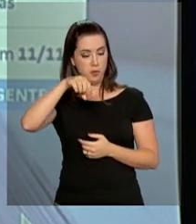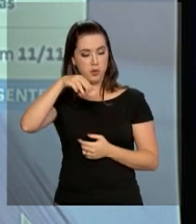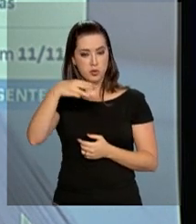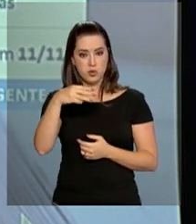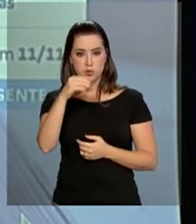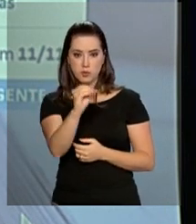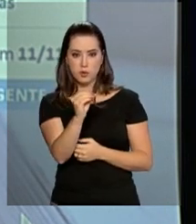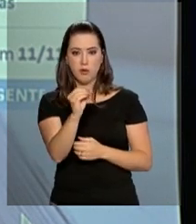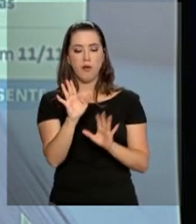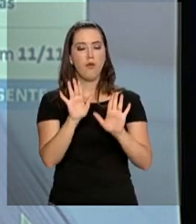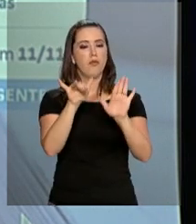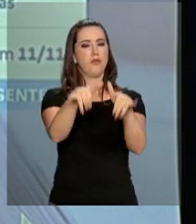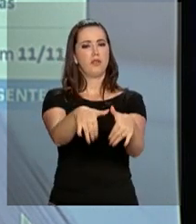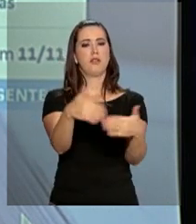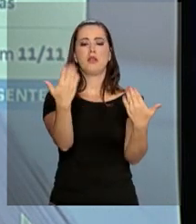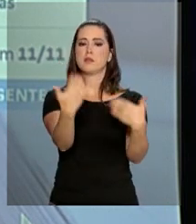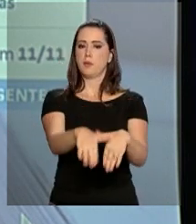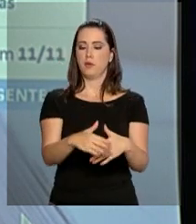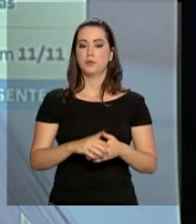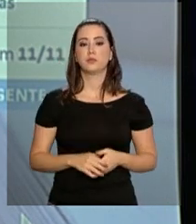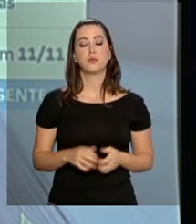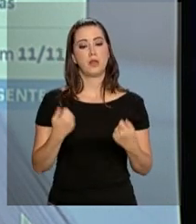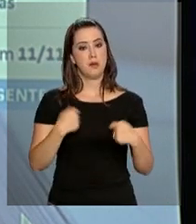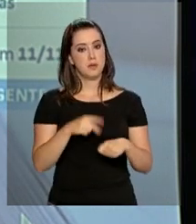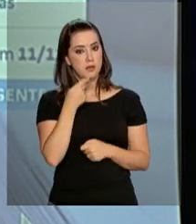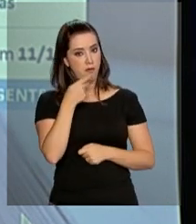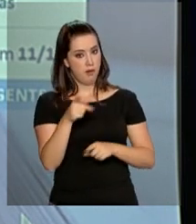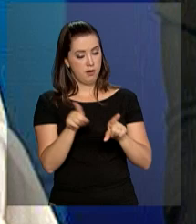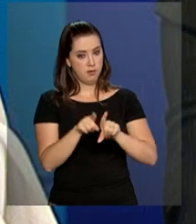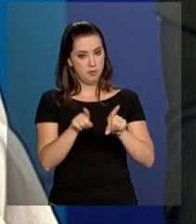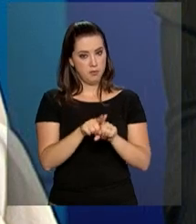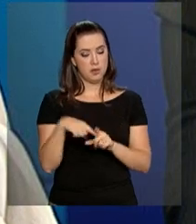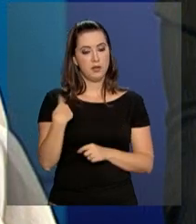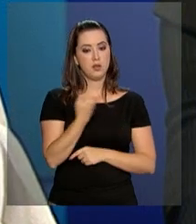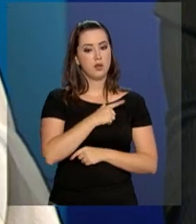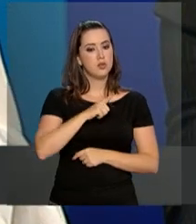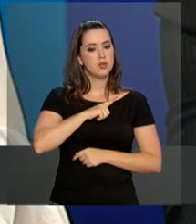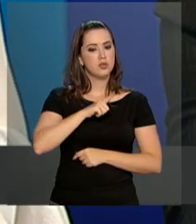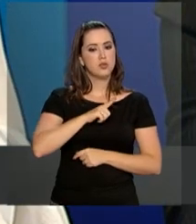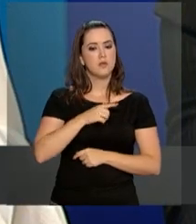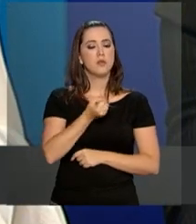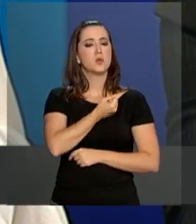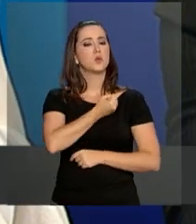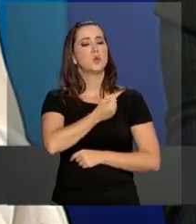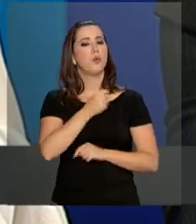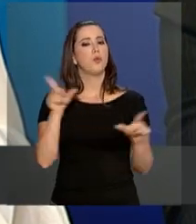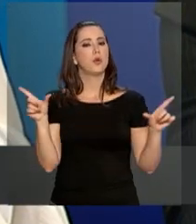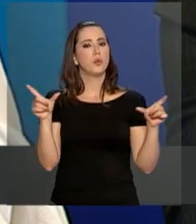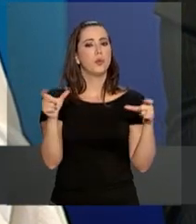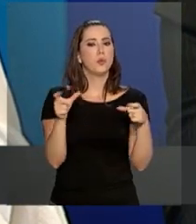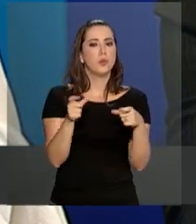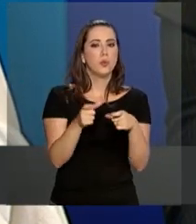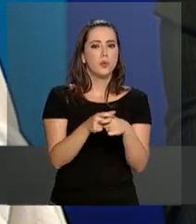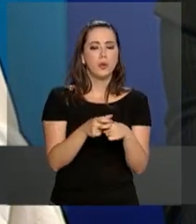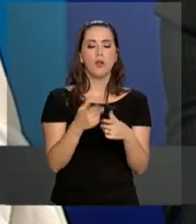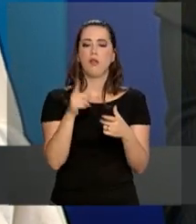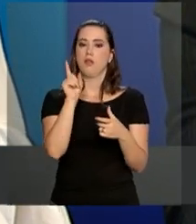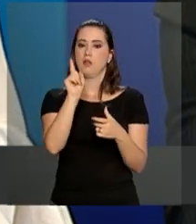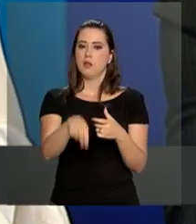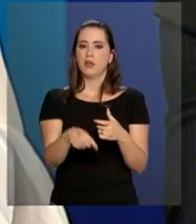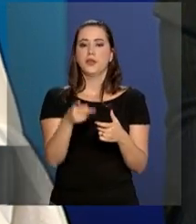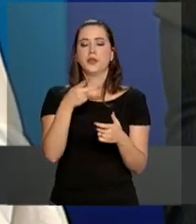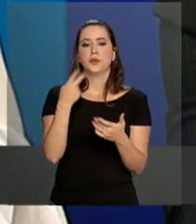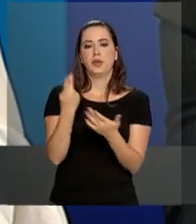término das provas gostaria de mencionar também que nós tivemos um número muito reduzido daquelas ocorrências